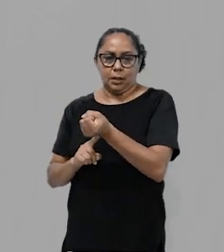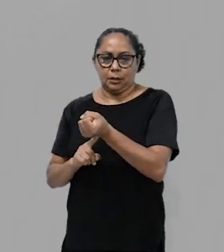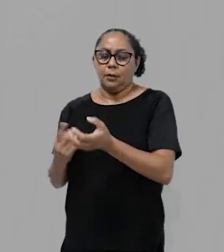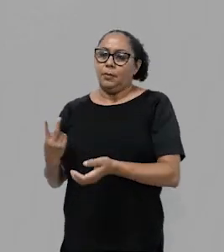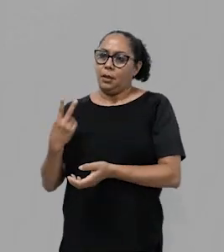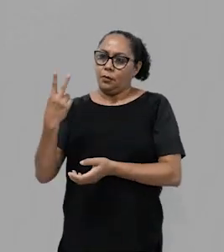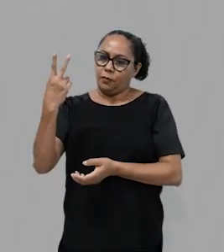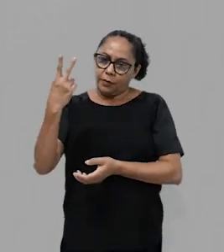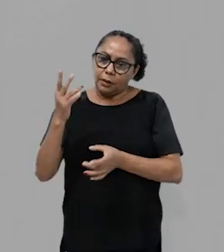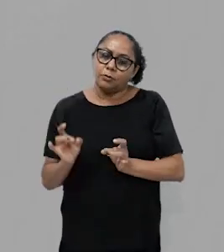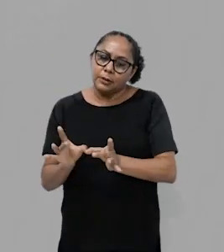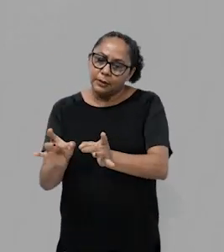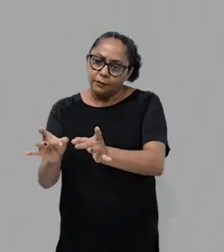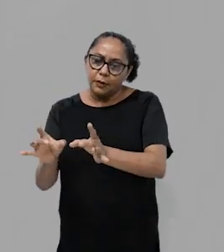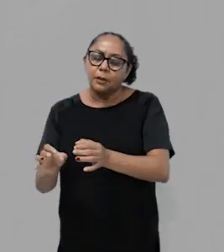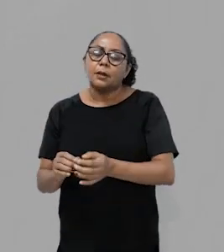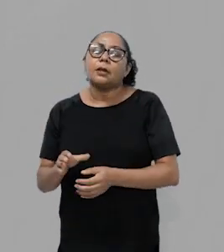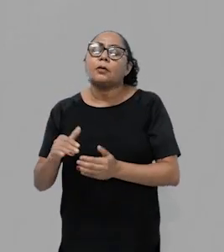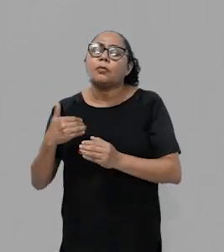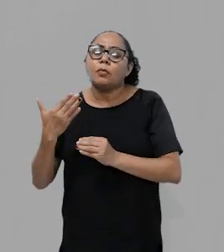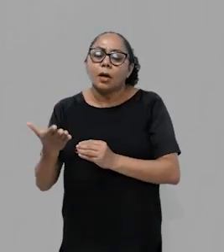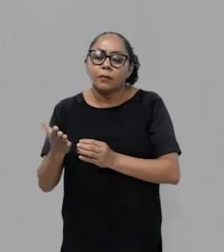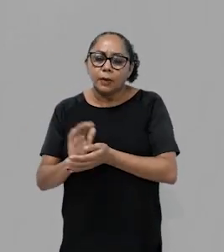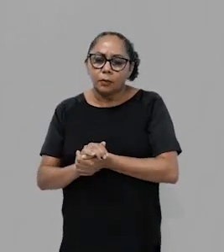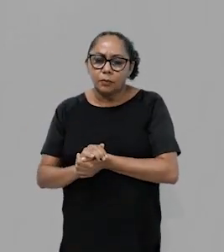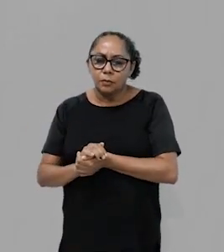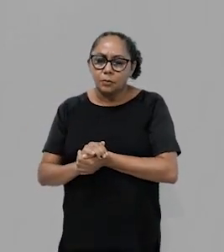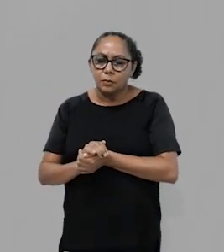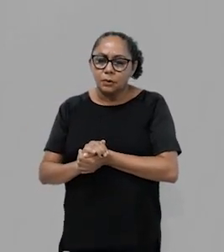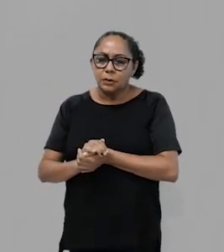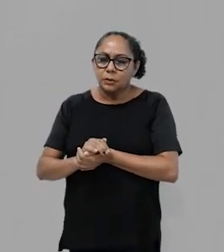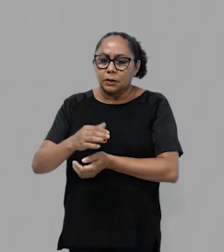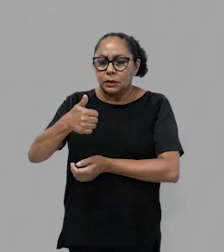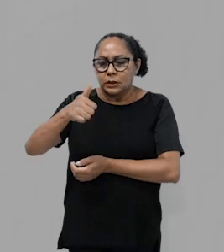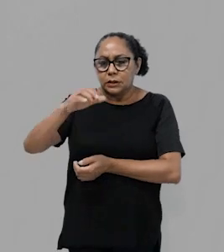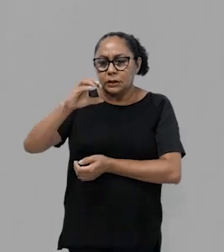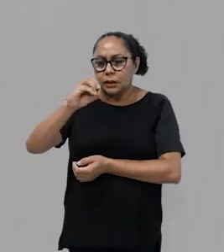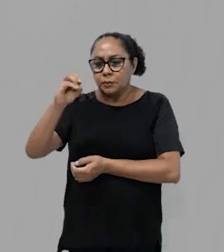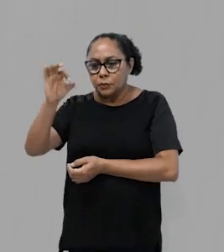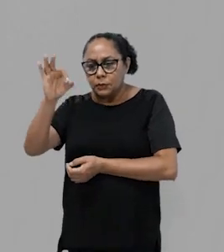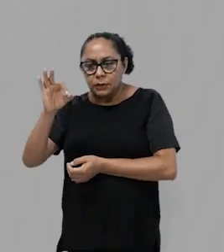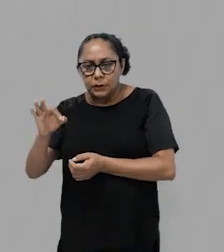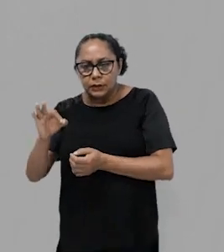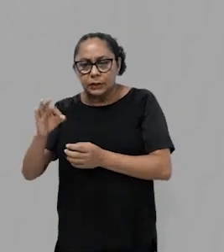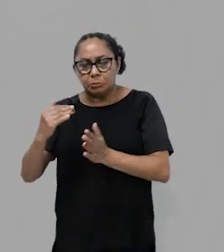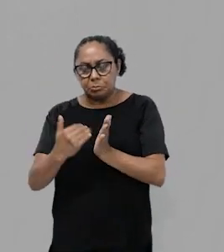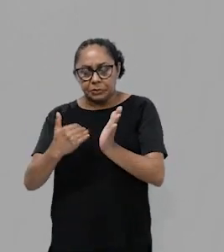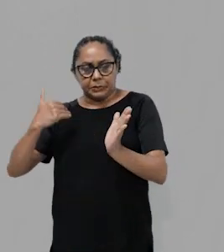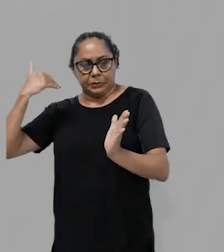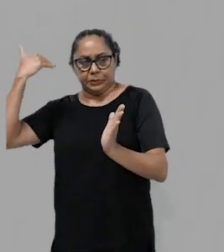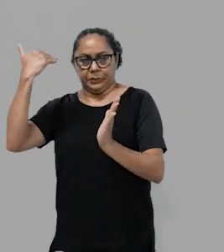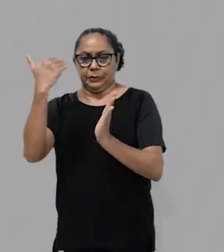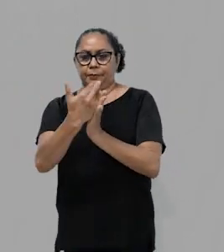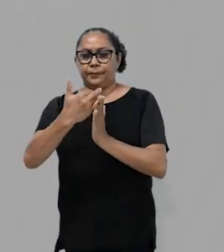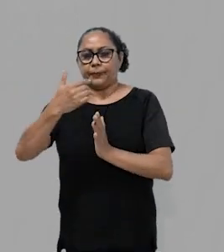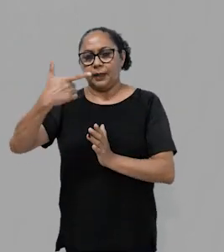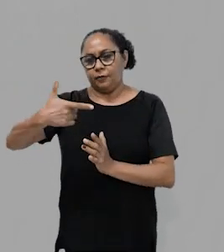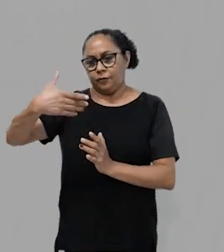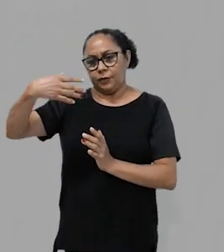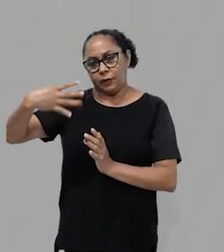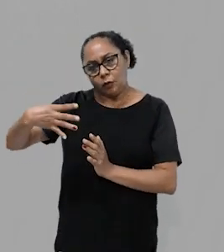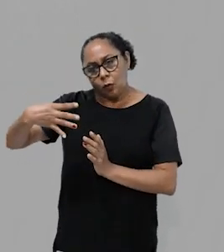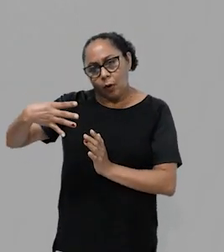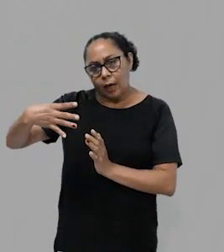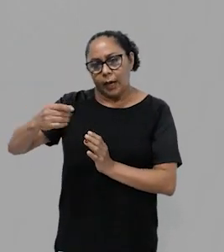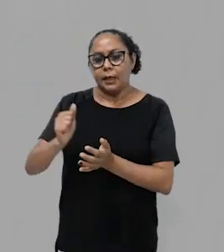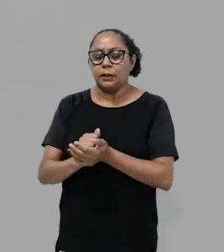poder vender. Então, quanto é que venderia um quadro desse depois? 100% do valor. 24 milhões de euros. Faça uma conta. Euro é mais caro que o dólar é mais caro